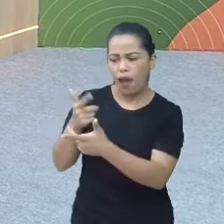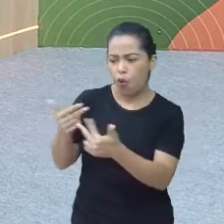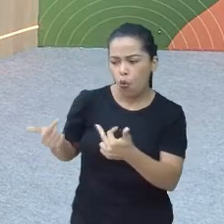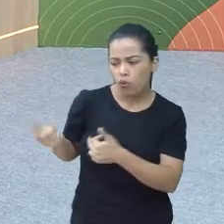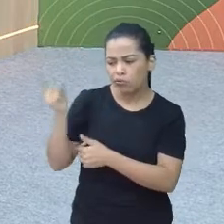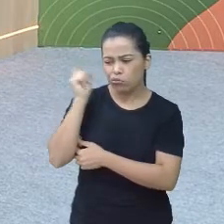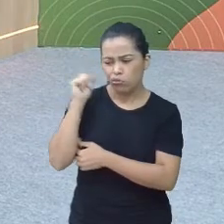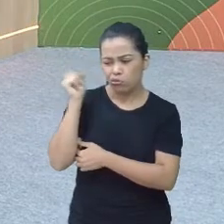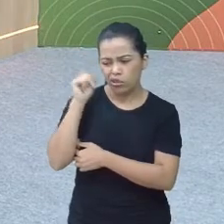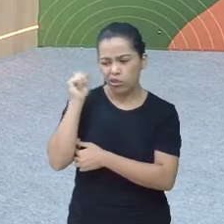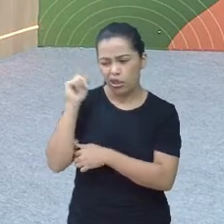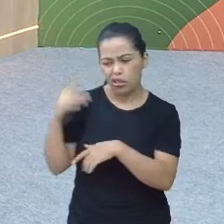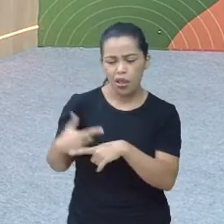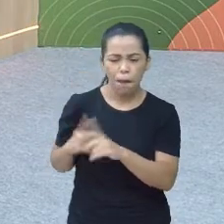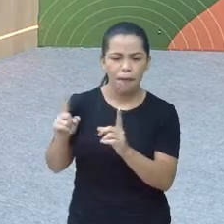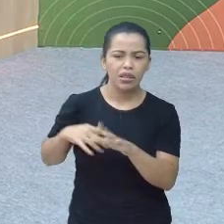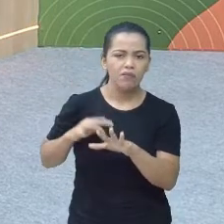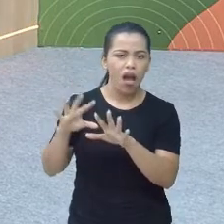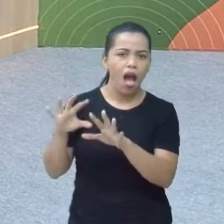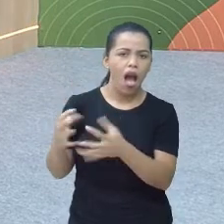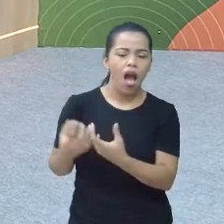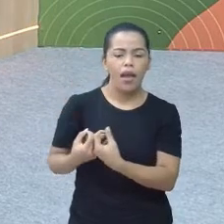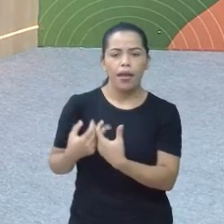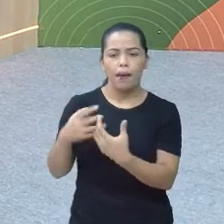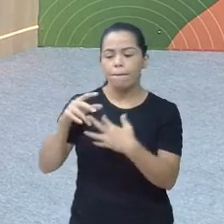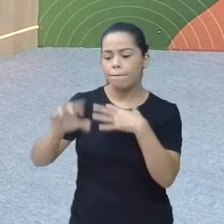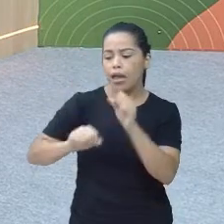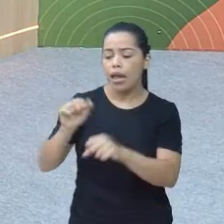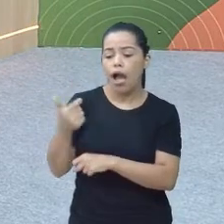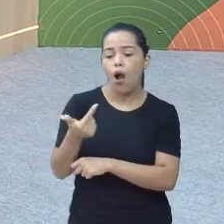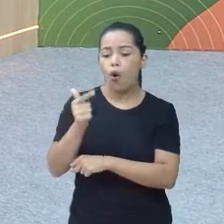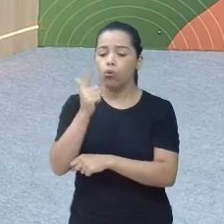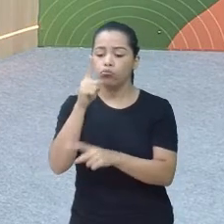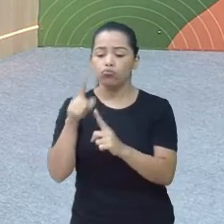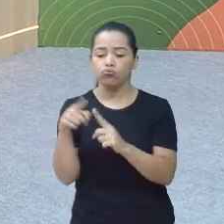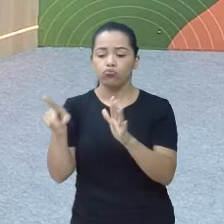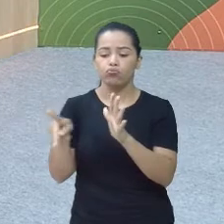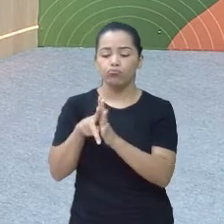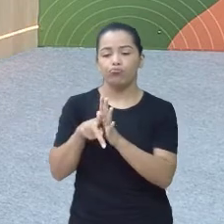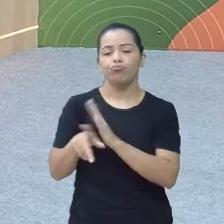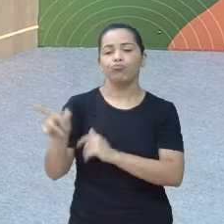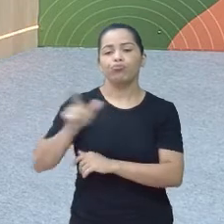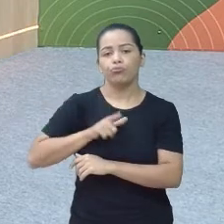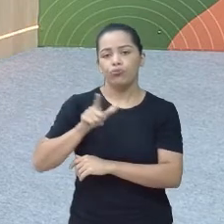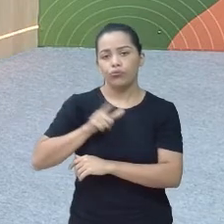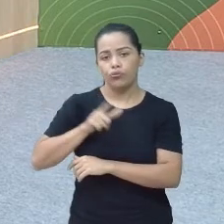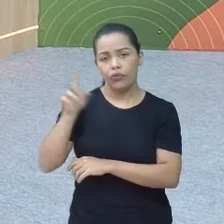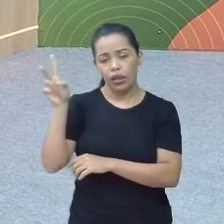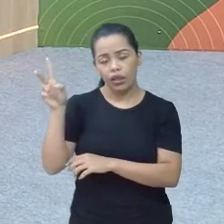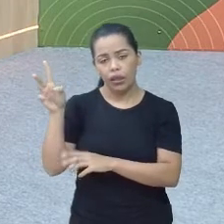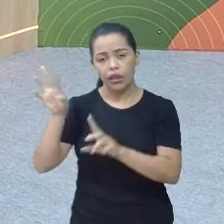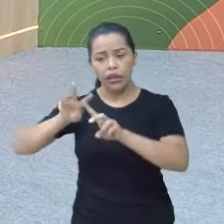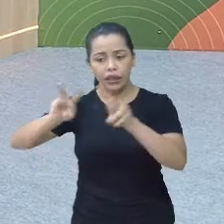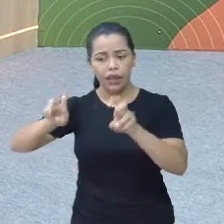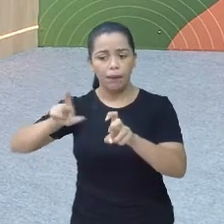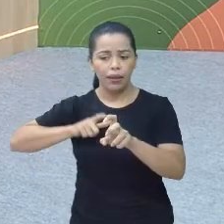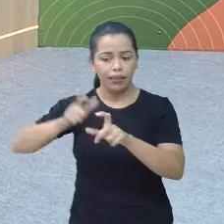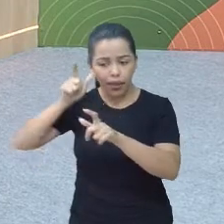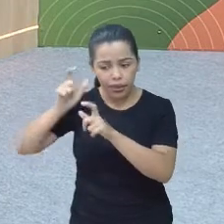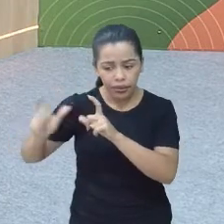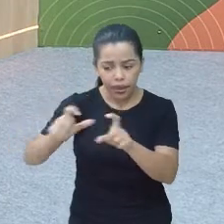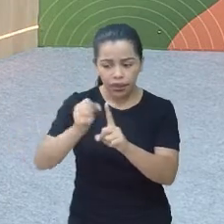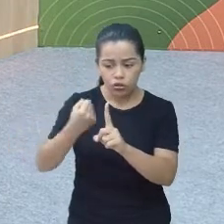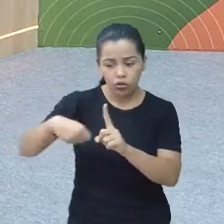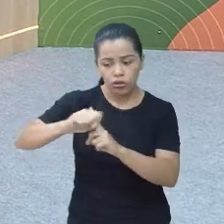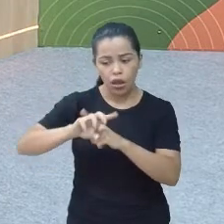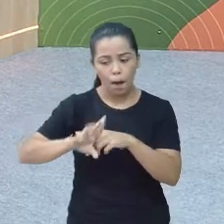vai absorver outros tipos de temas, temas que despertem interesse da sociedade, mas que não são